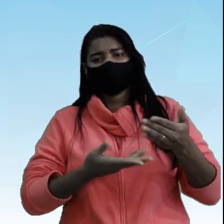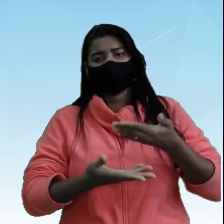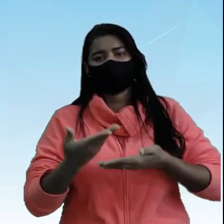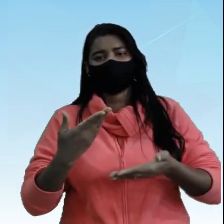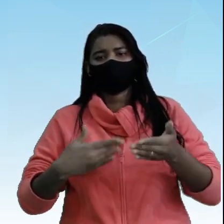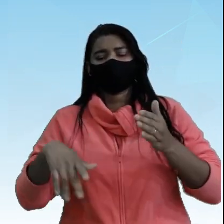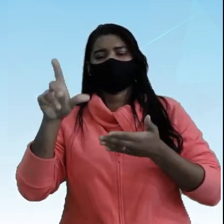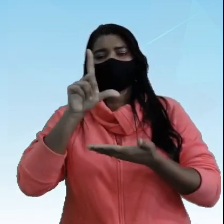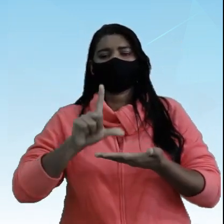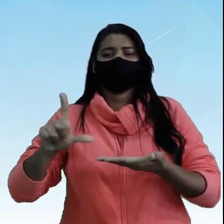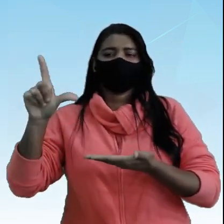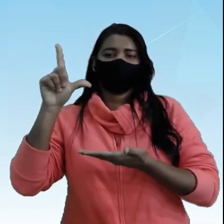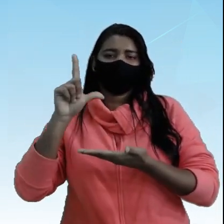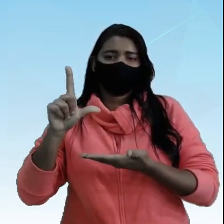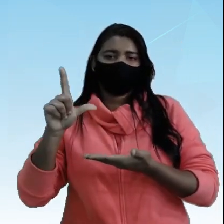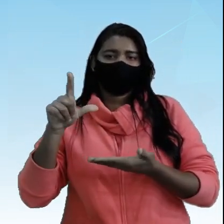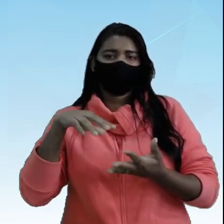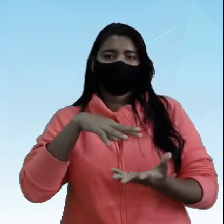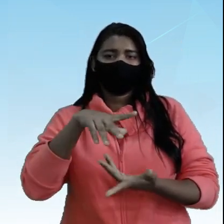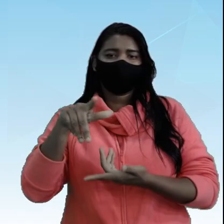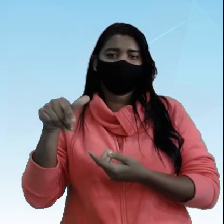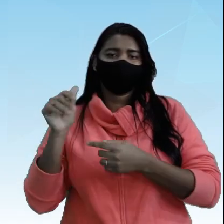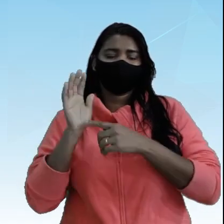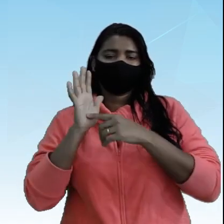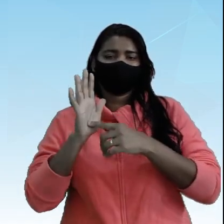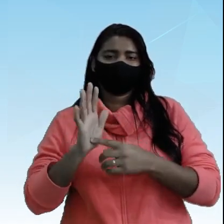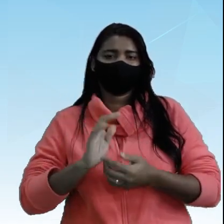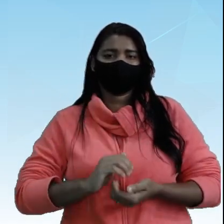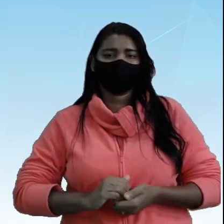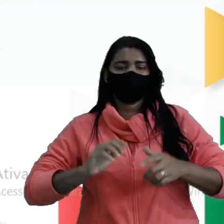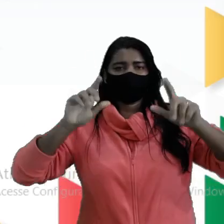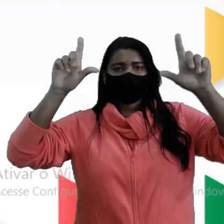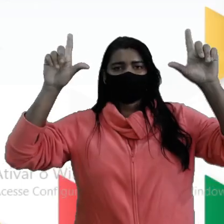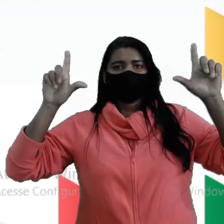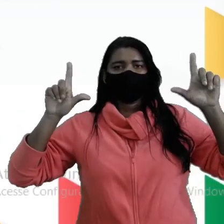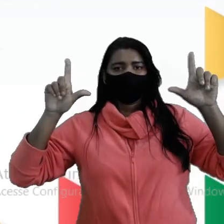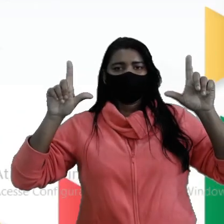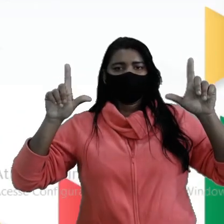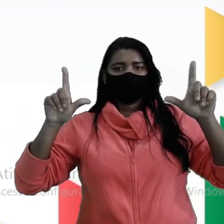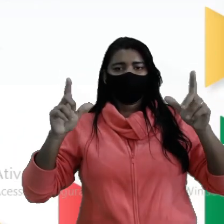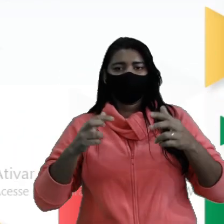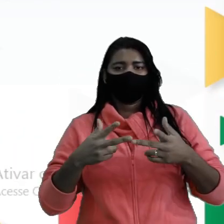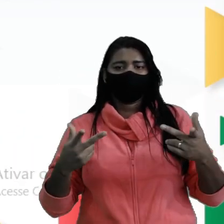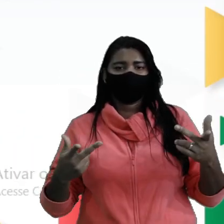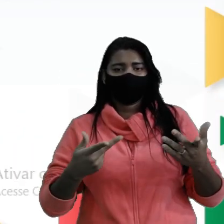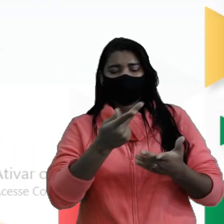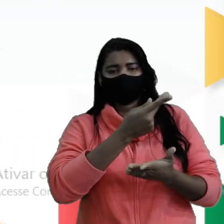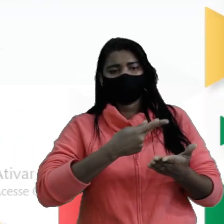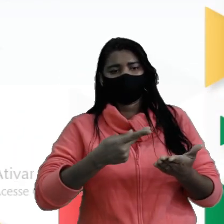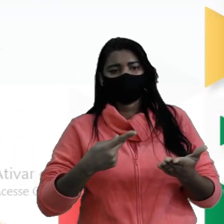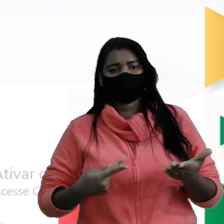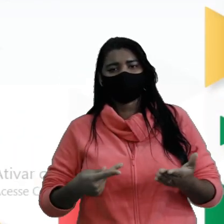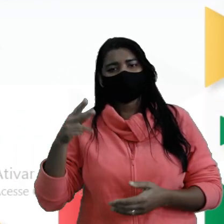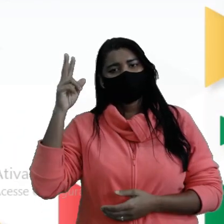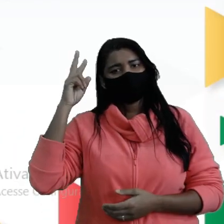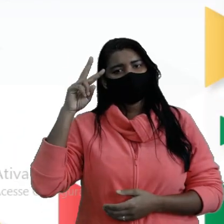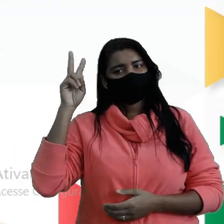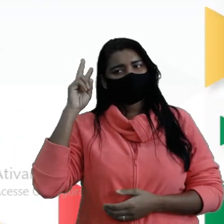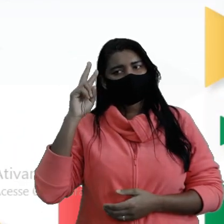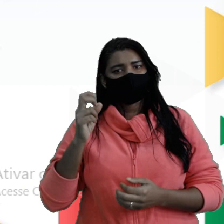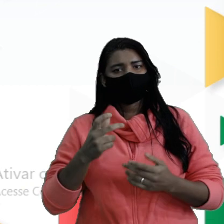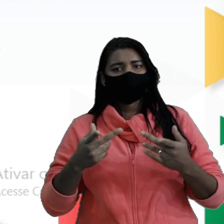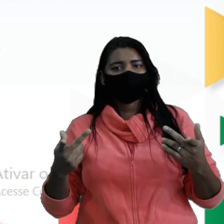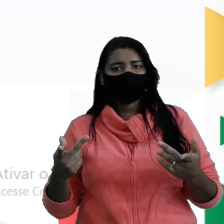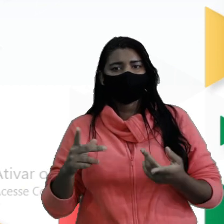a literatura, o mundo literário. Olha aí na tela os recursos gráficos. Lembrar,